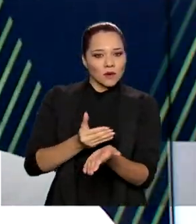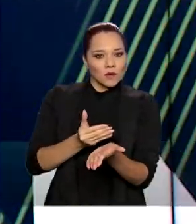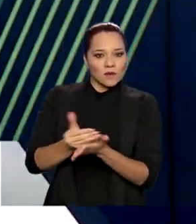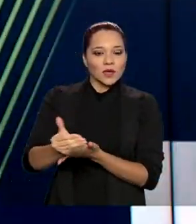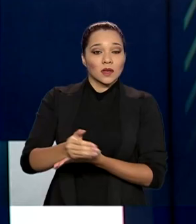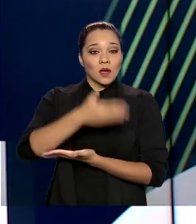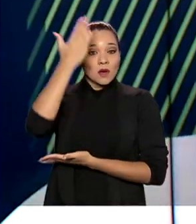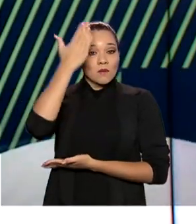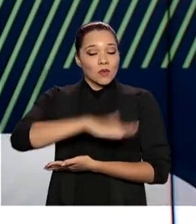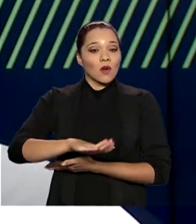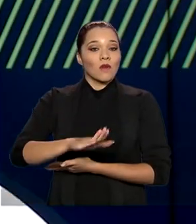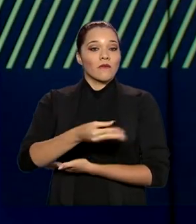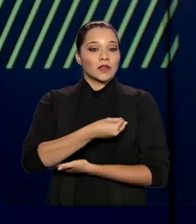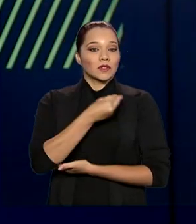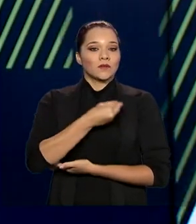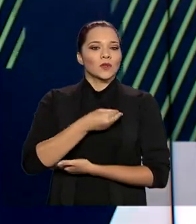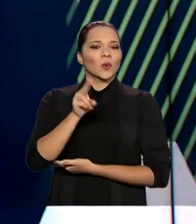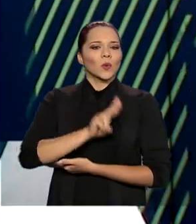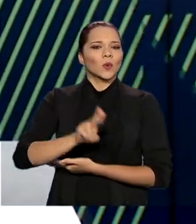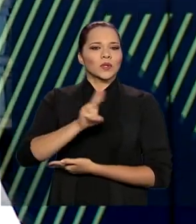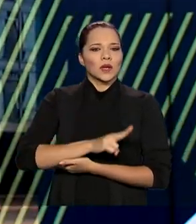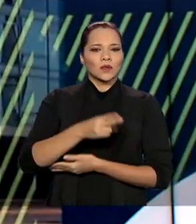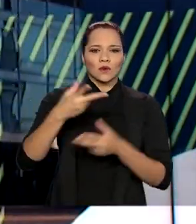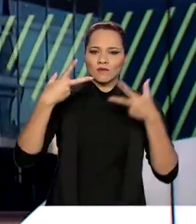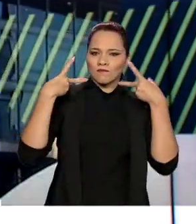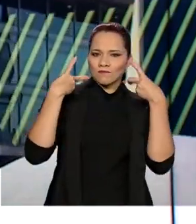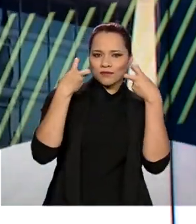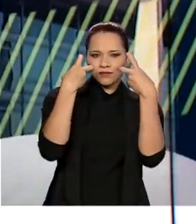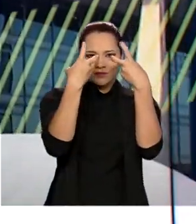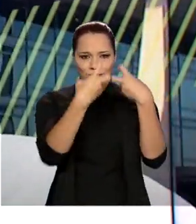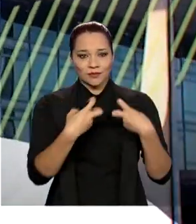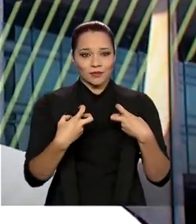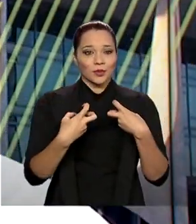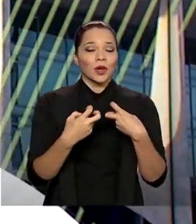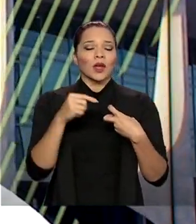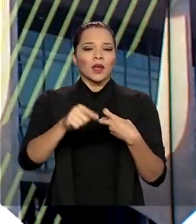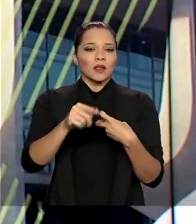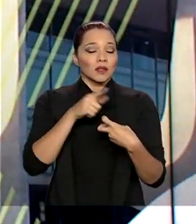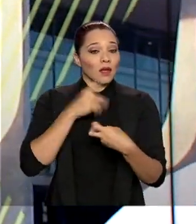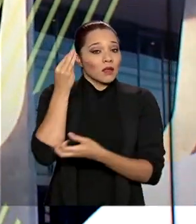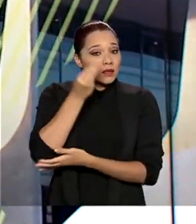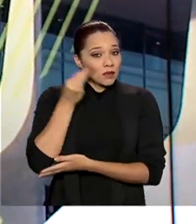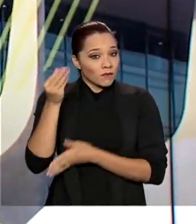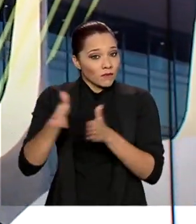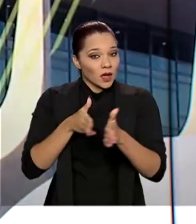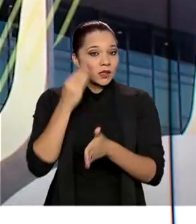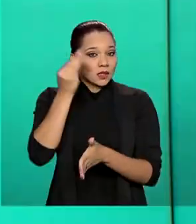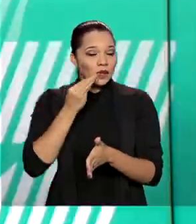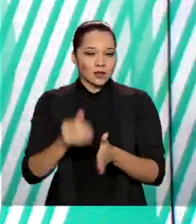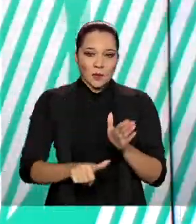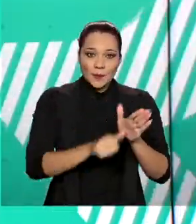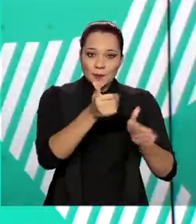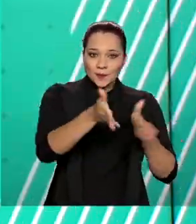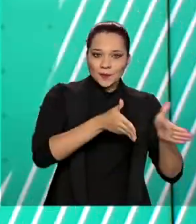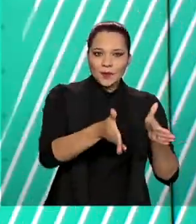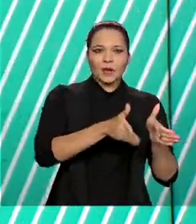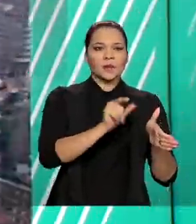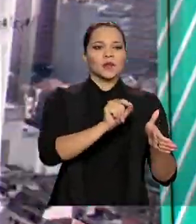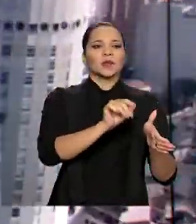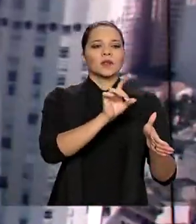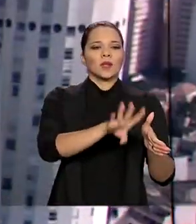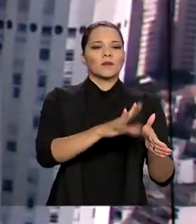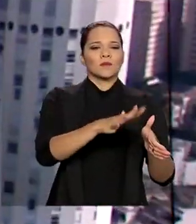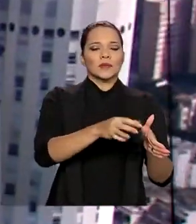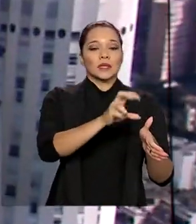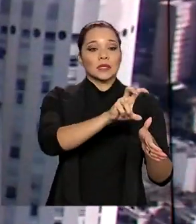fazer a prova de vida por biometria facial. O serviço estará em fase de testes. Nesta primeira etapa, vão participar cerca